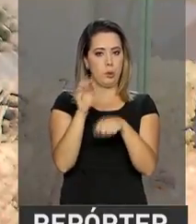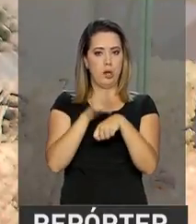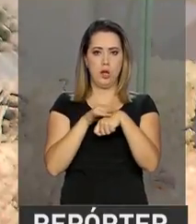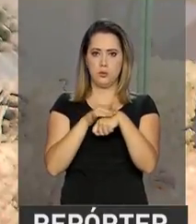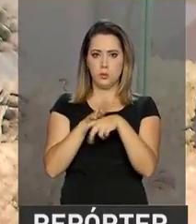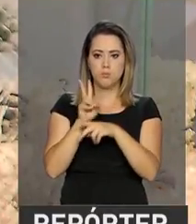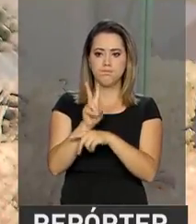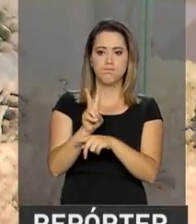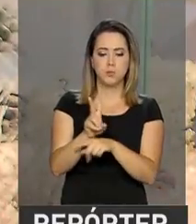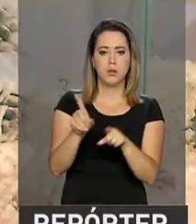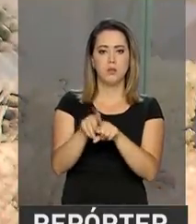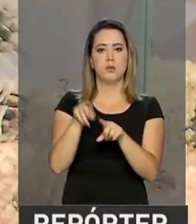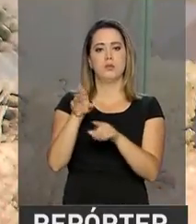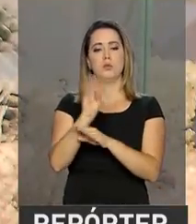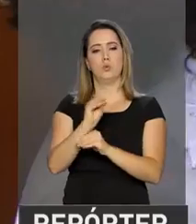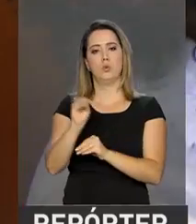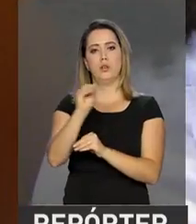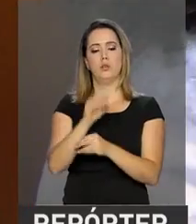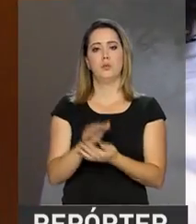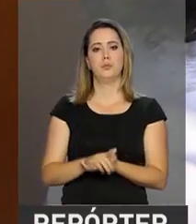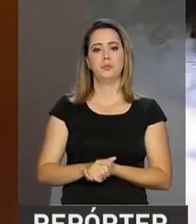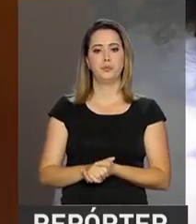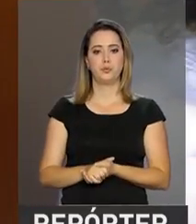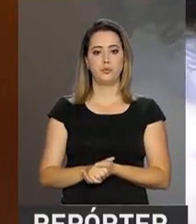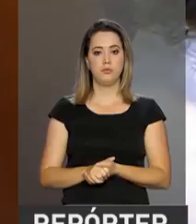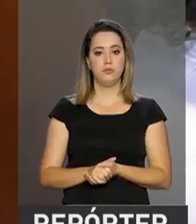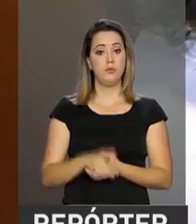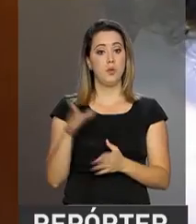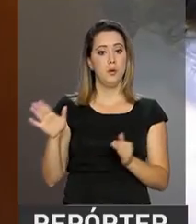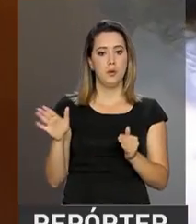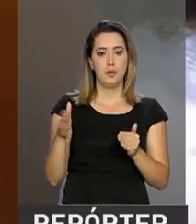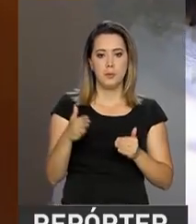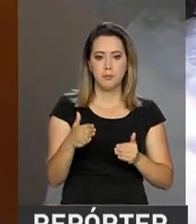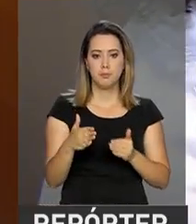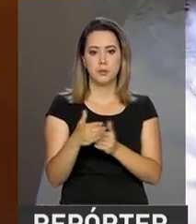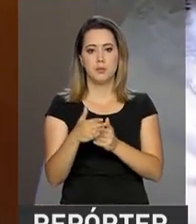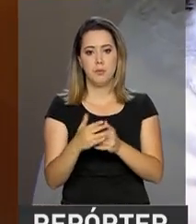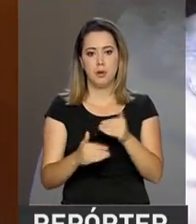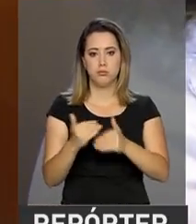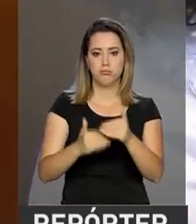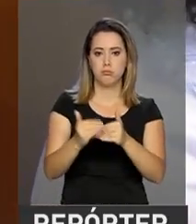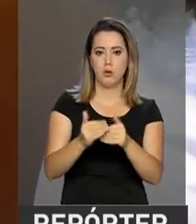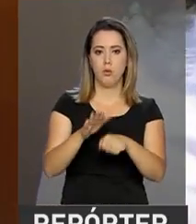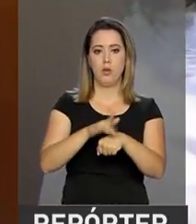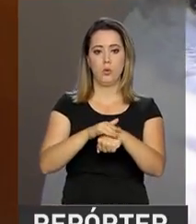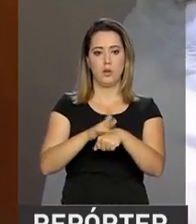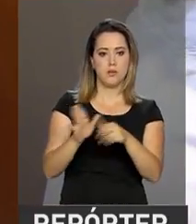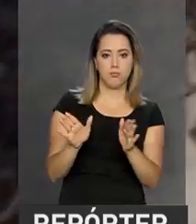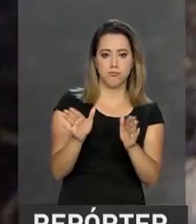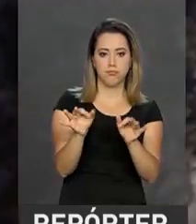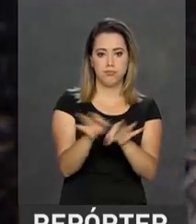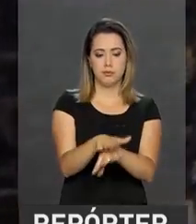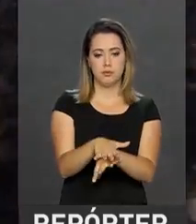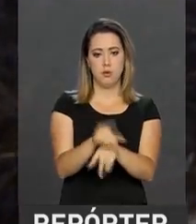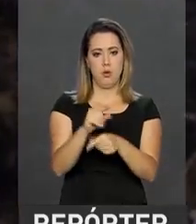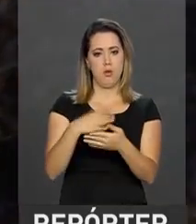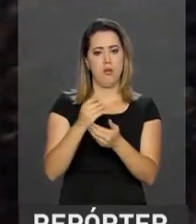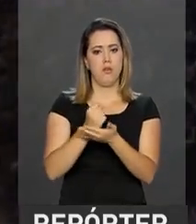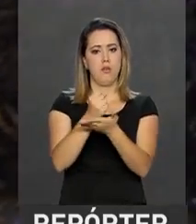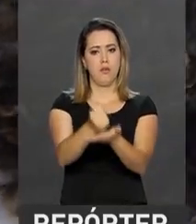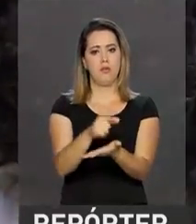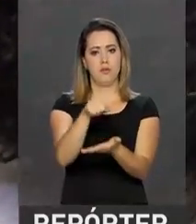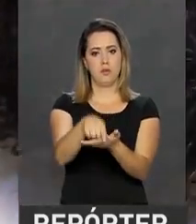e reforçar a assistência para conter o avanço da doença o ministério enviou aos estados ao longo do ano mais de